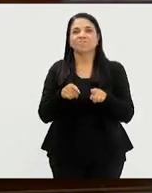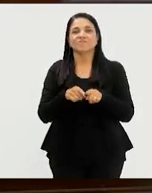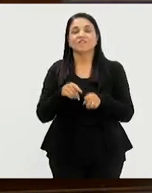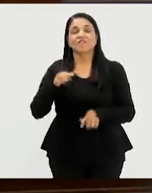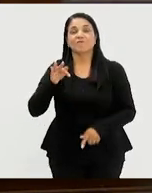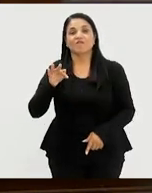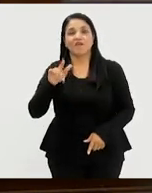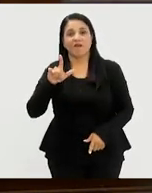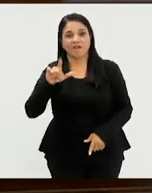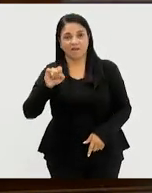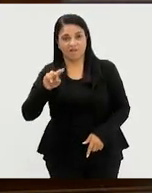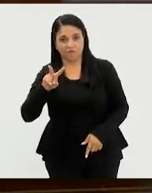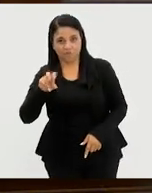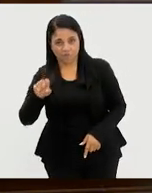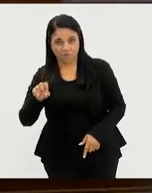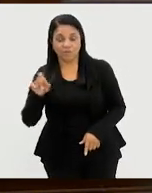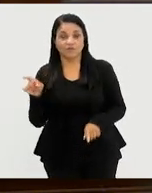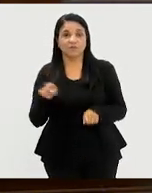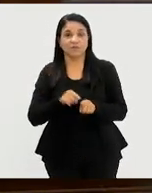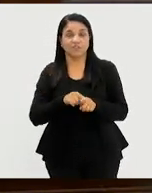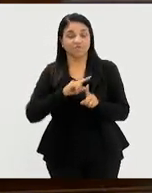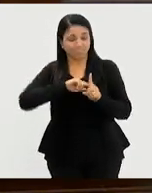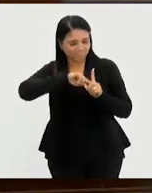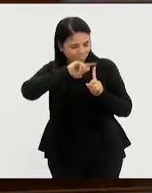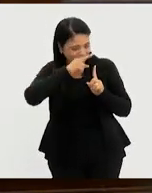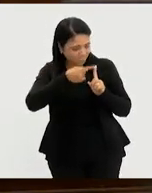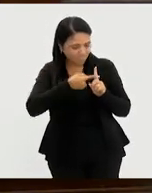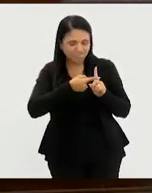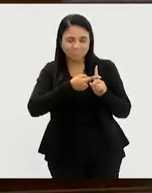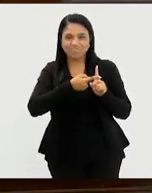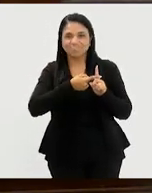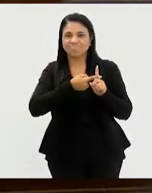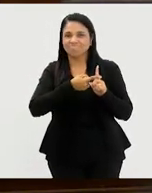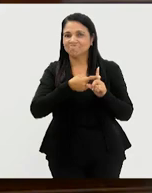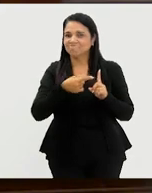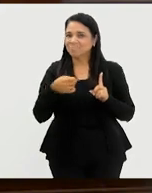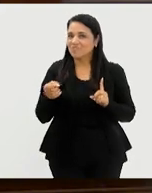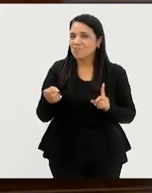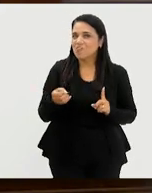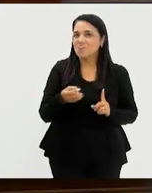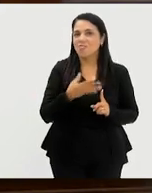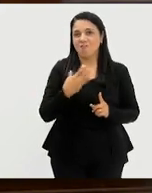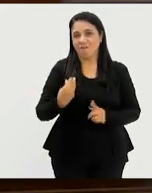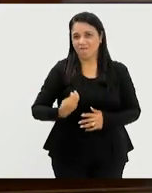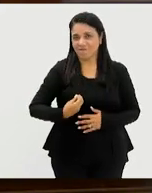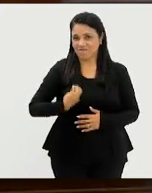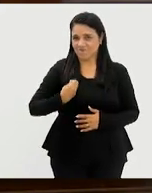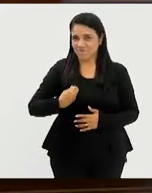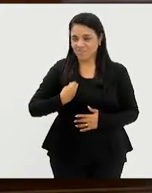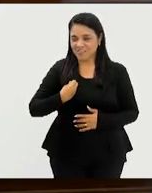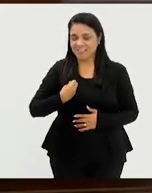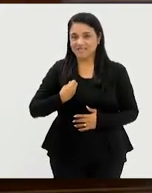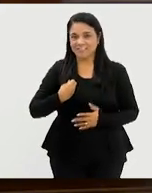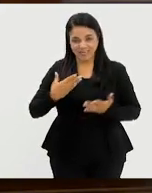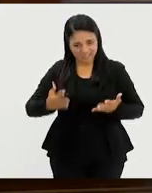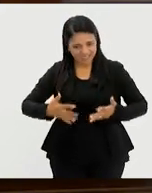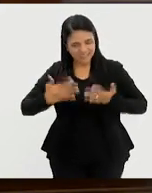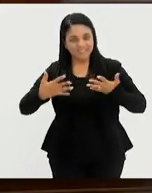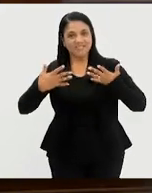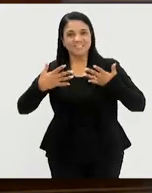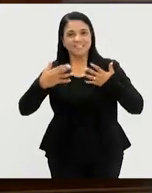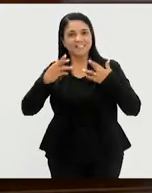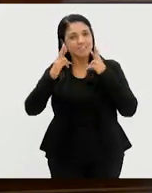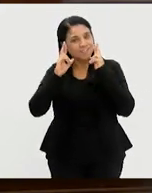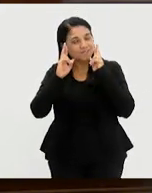eu não tenho dúvida de que gestar uma nova vida também nos traz mais otimismo mais esperança